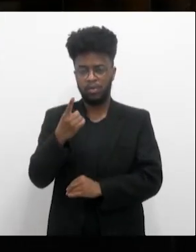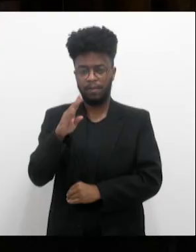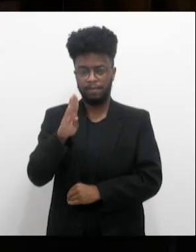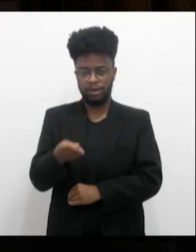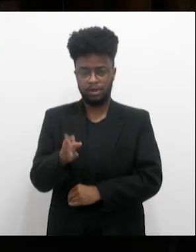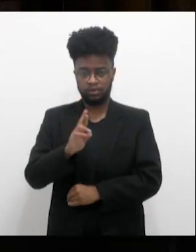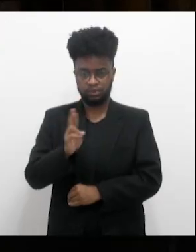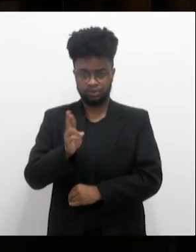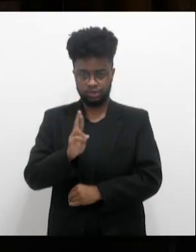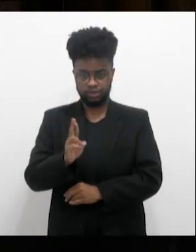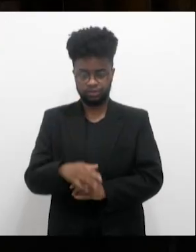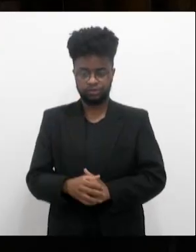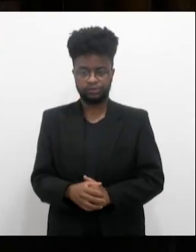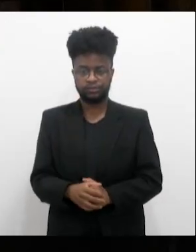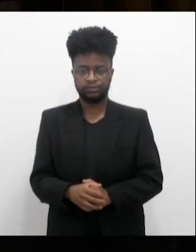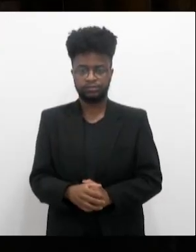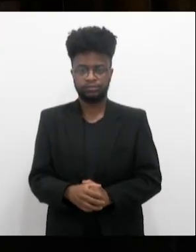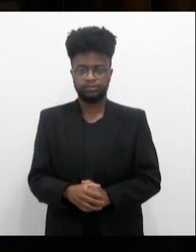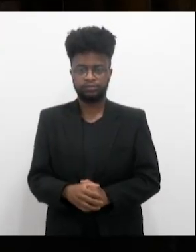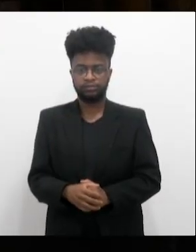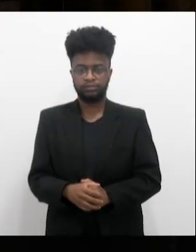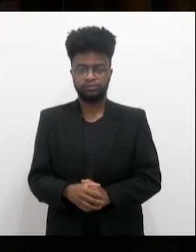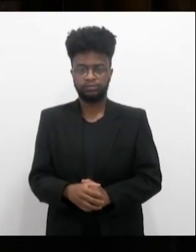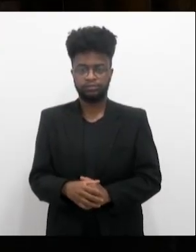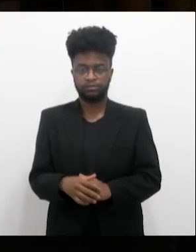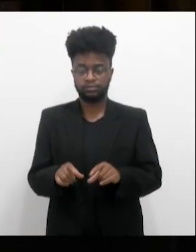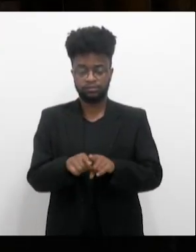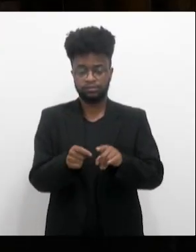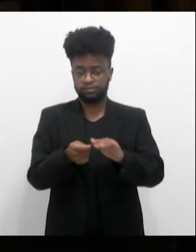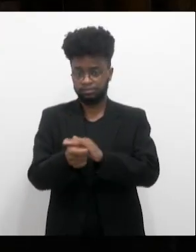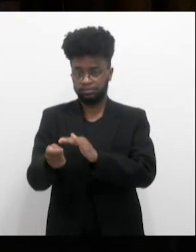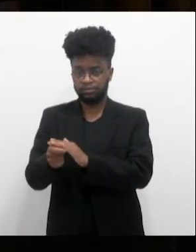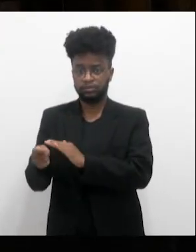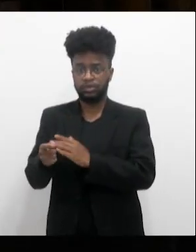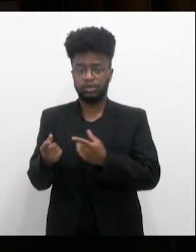bilhão em